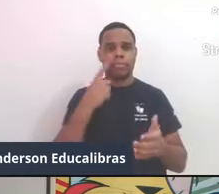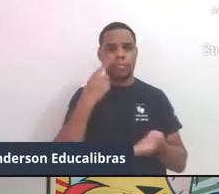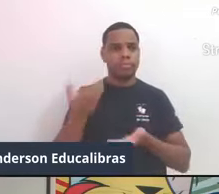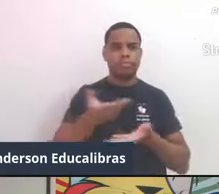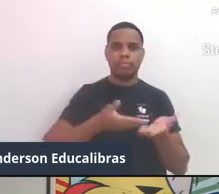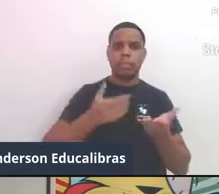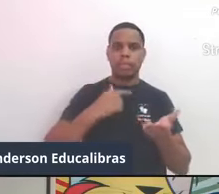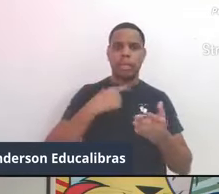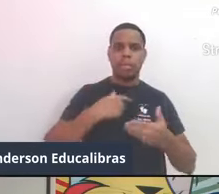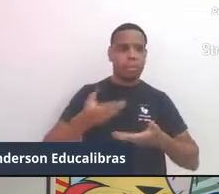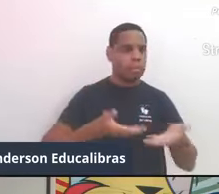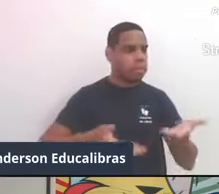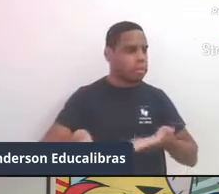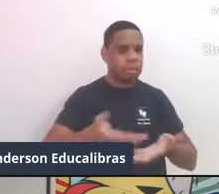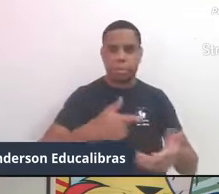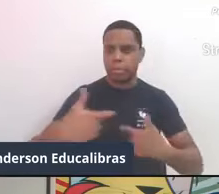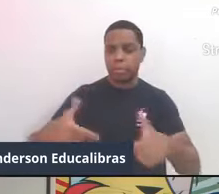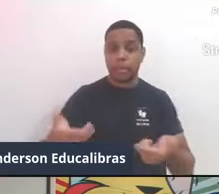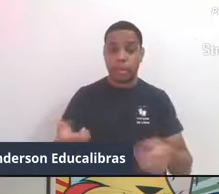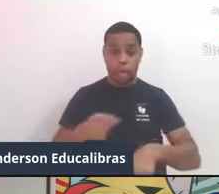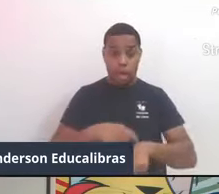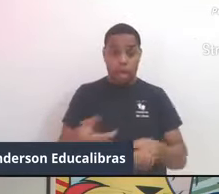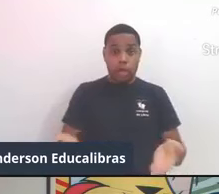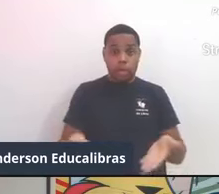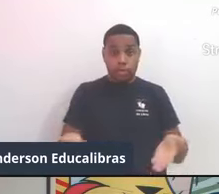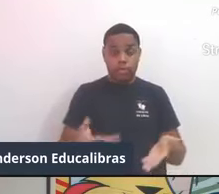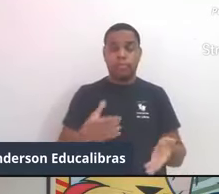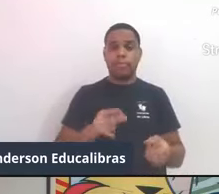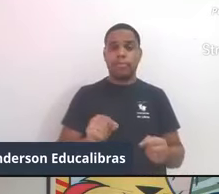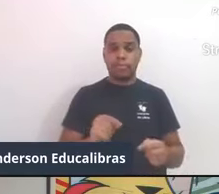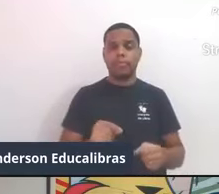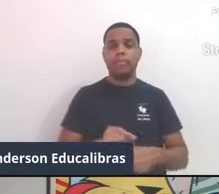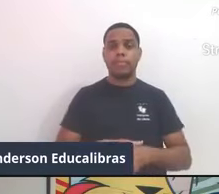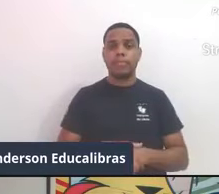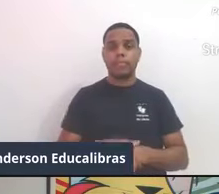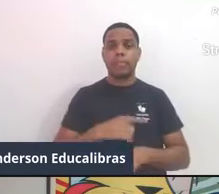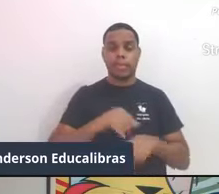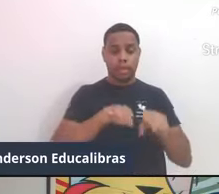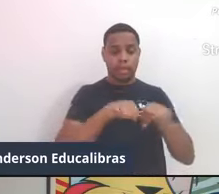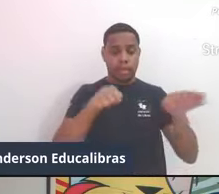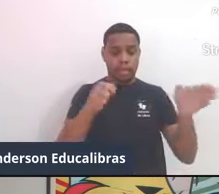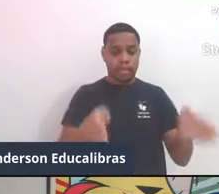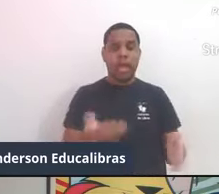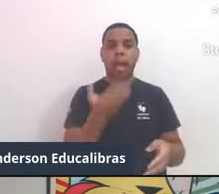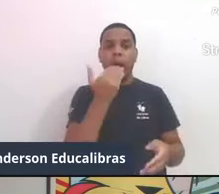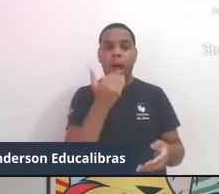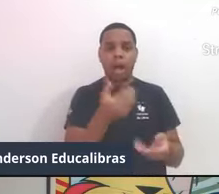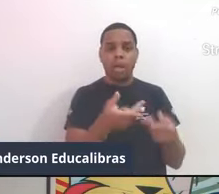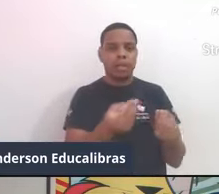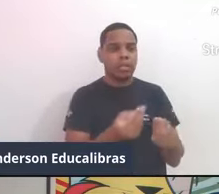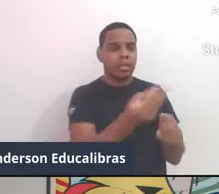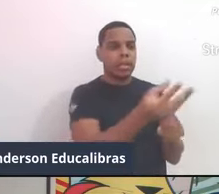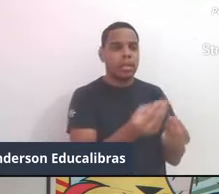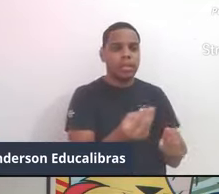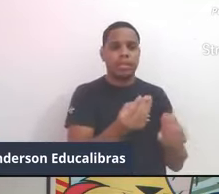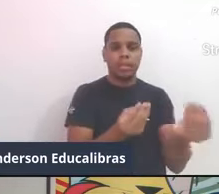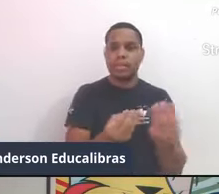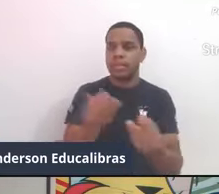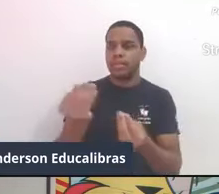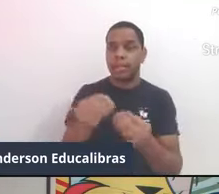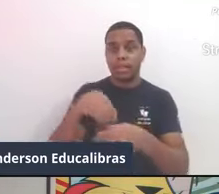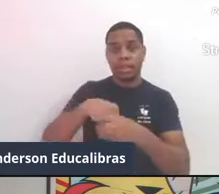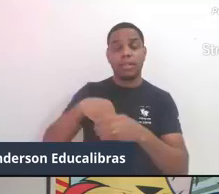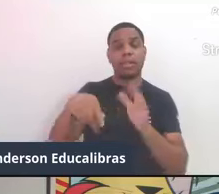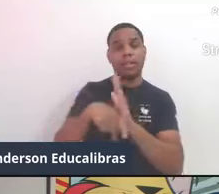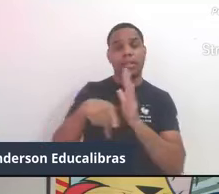acentuada. Nesse momento, exatamente, estamos no processo de distribuição de cestas básicas, diretamente pelo SESC,